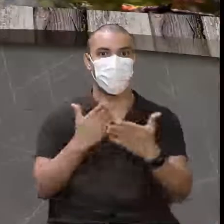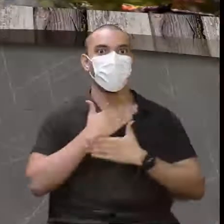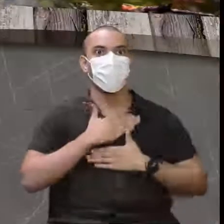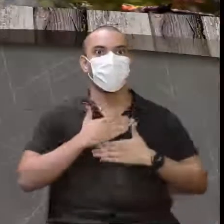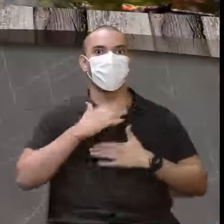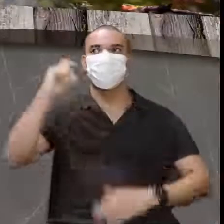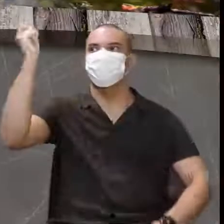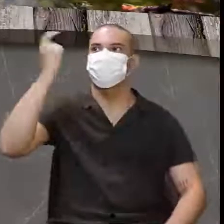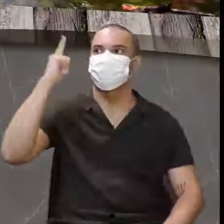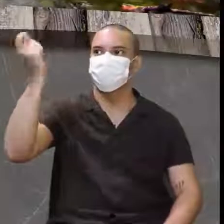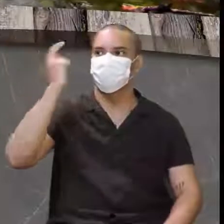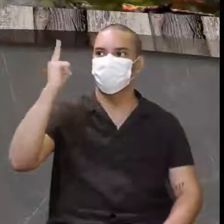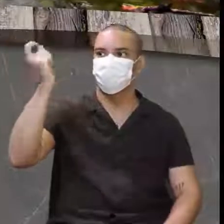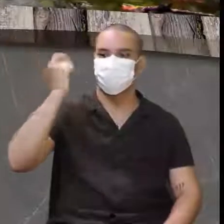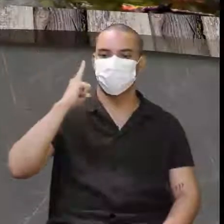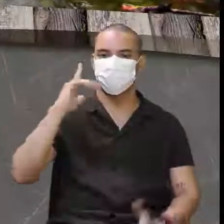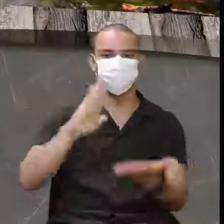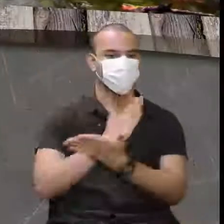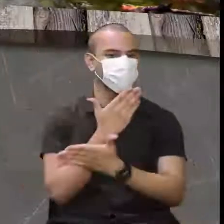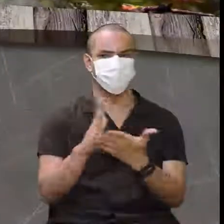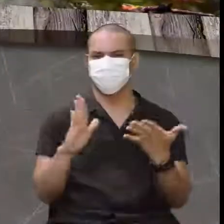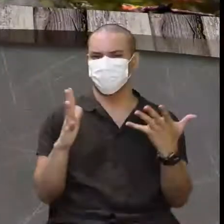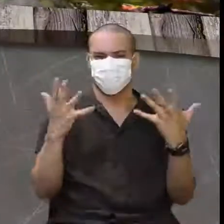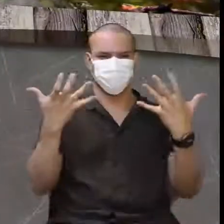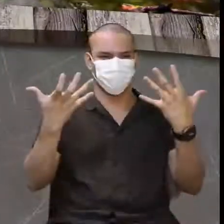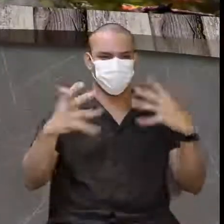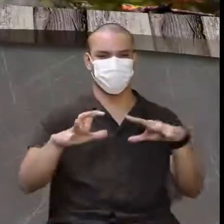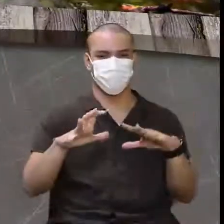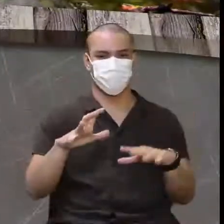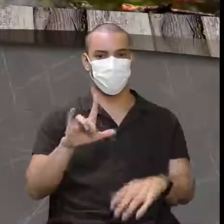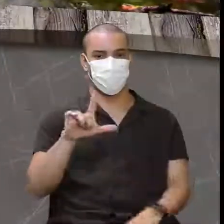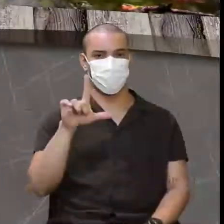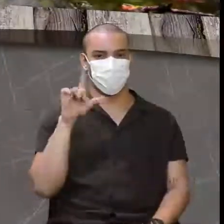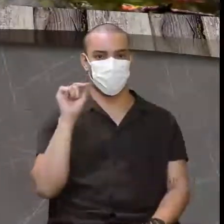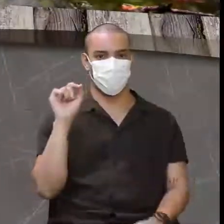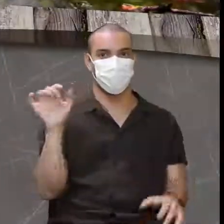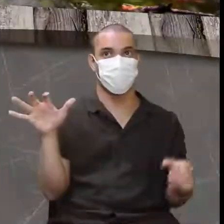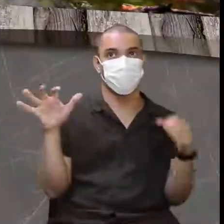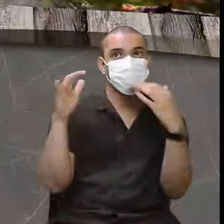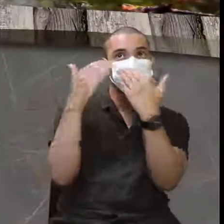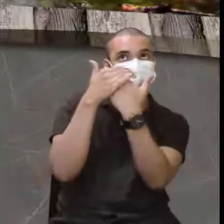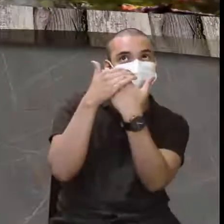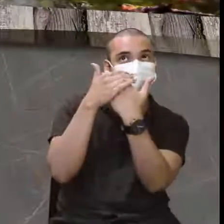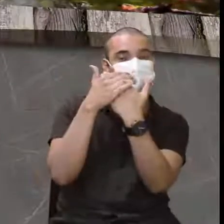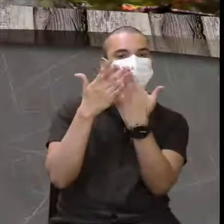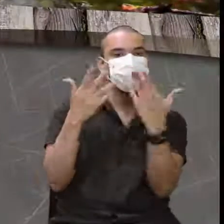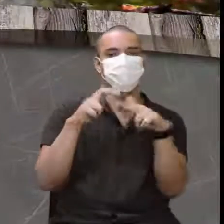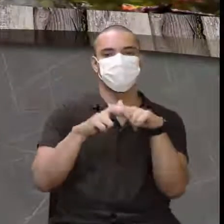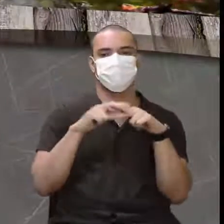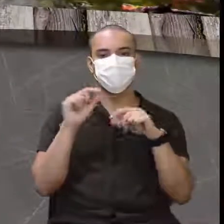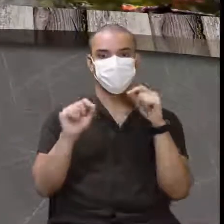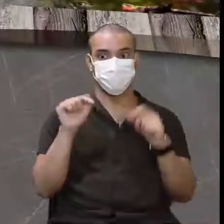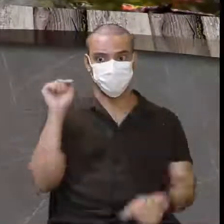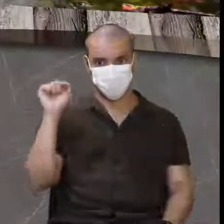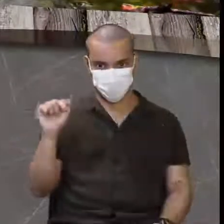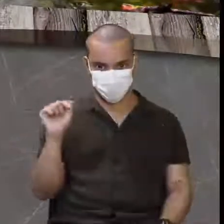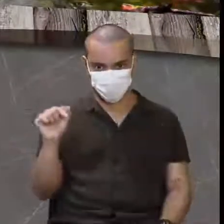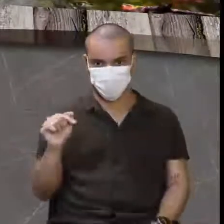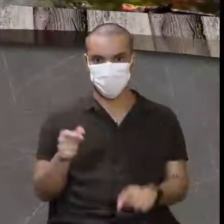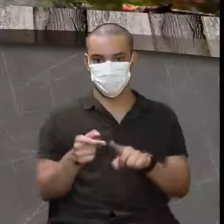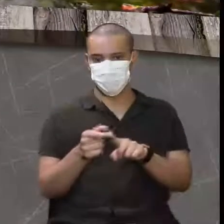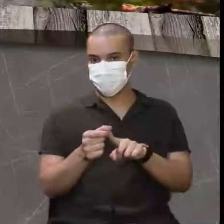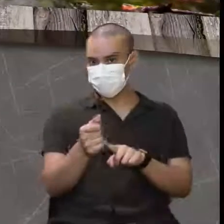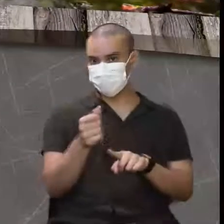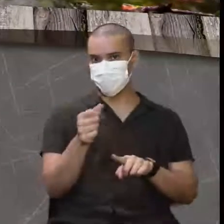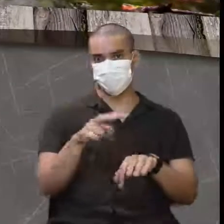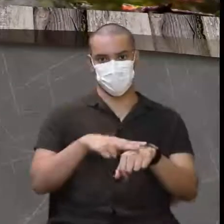de sol. Existem plantas que ficam muito bem, obrigado, na área sombreadas. Então, essa plantinha Pisum sativum